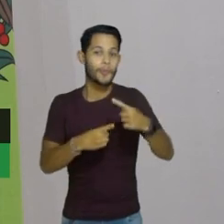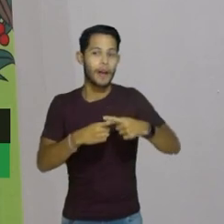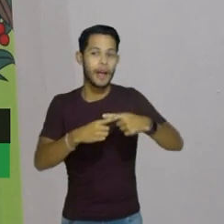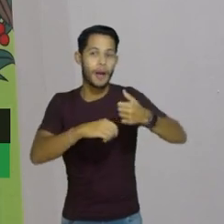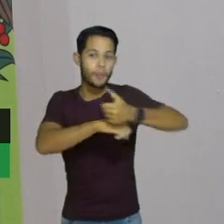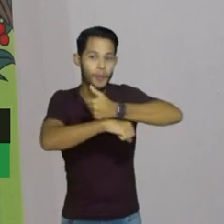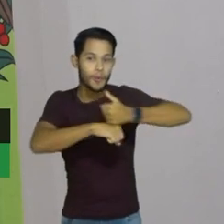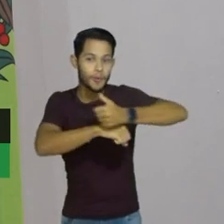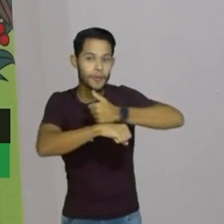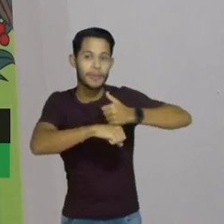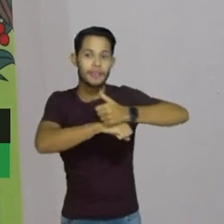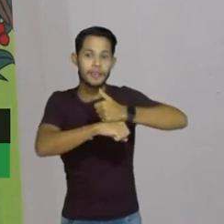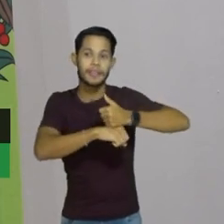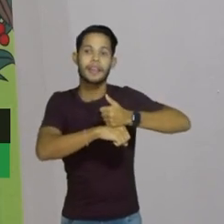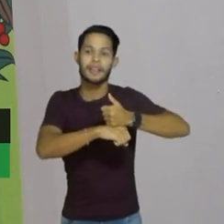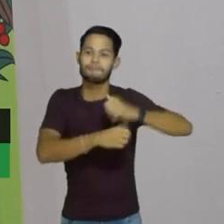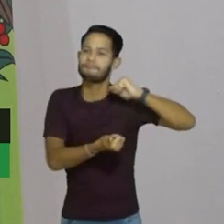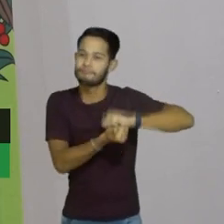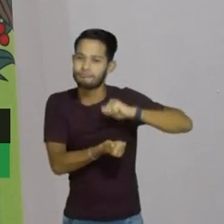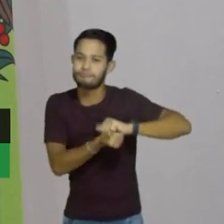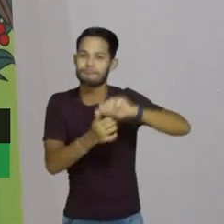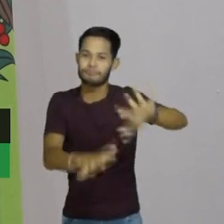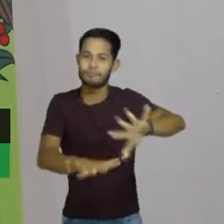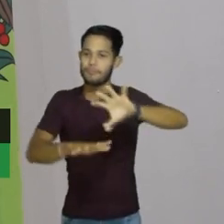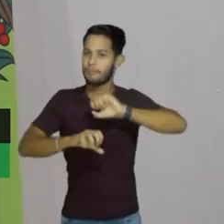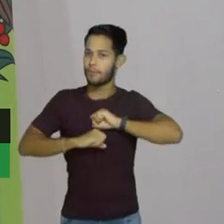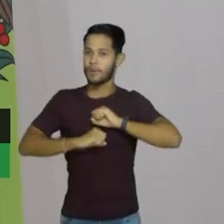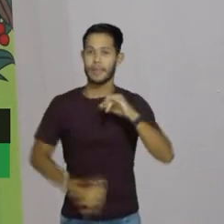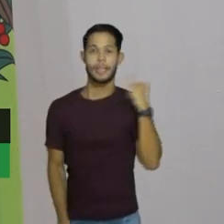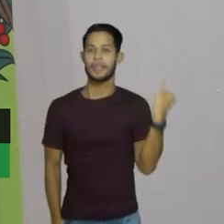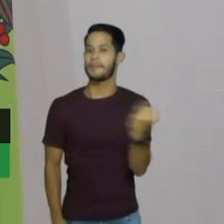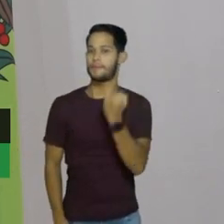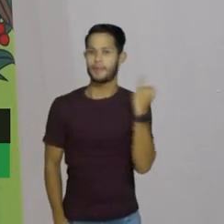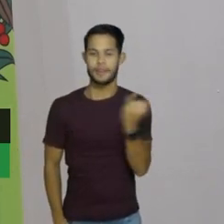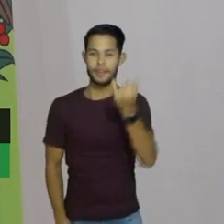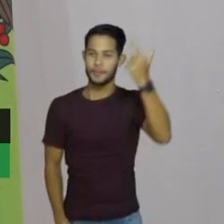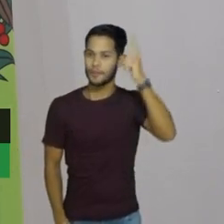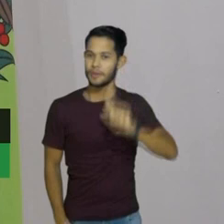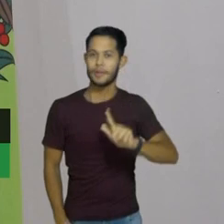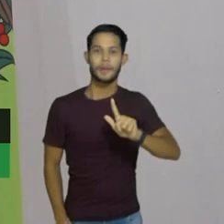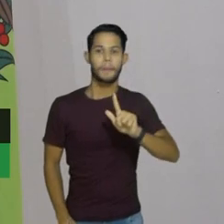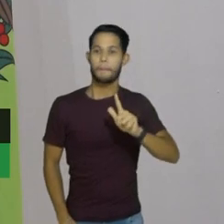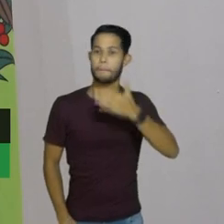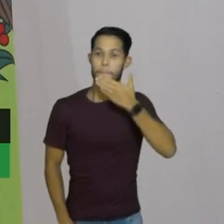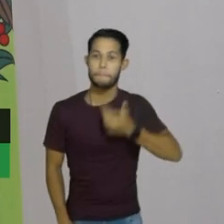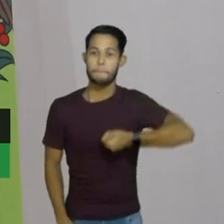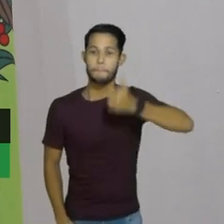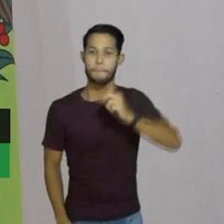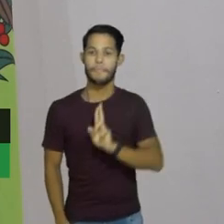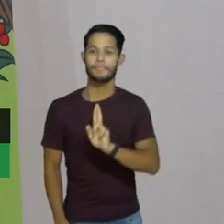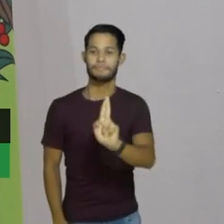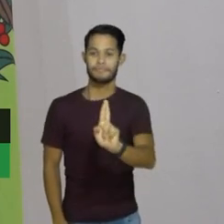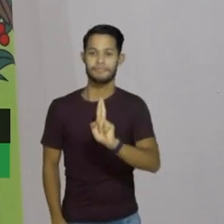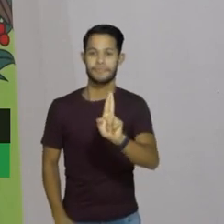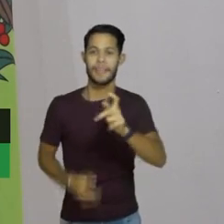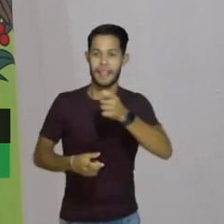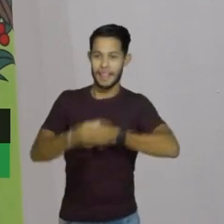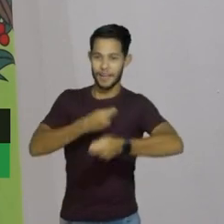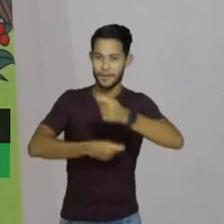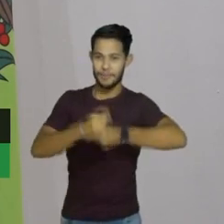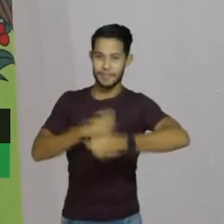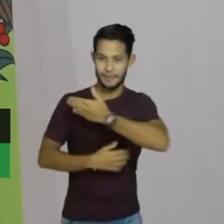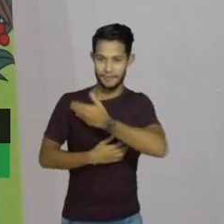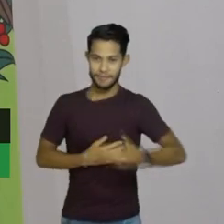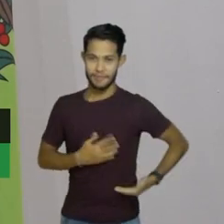públicos é um importante instrumento, um veículo, um meio para que nós atinjamos mais e melhores resultados através da administração pública, o Núcleo